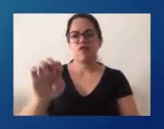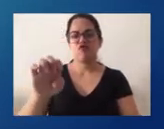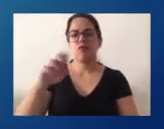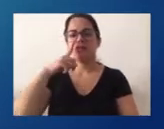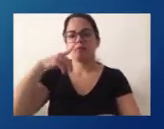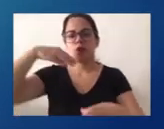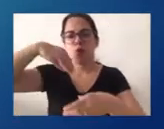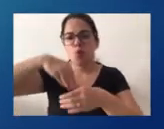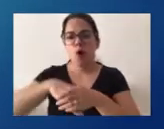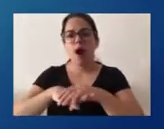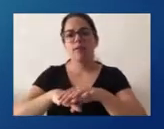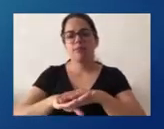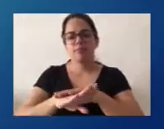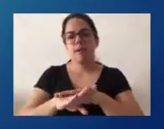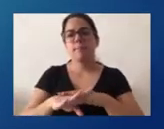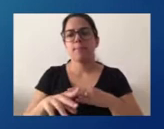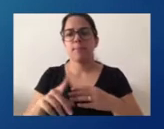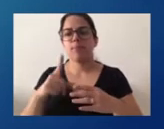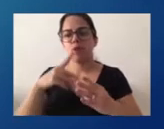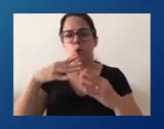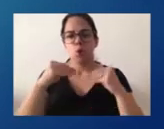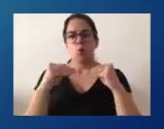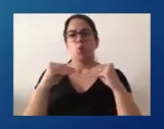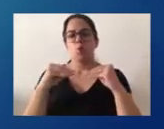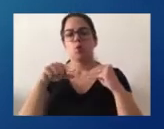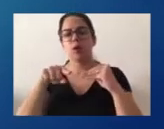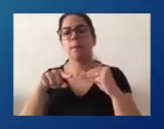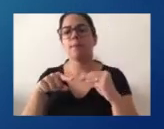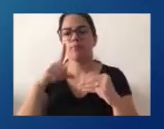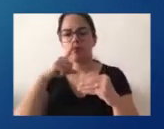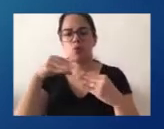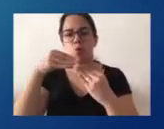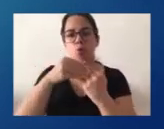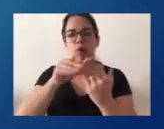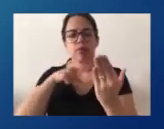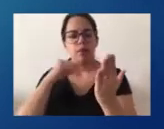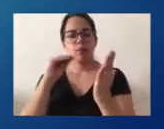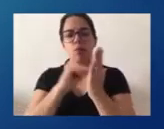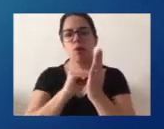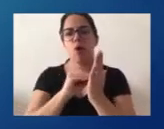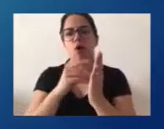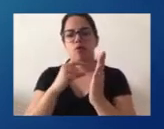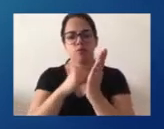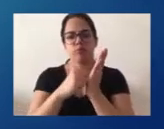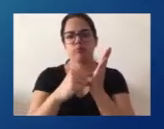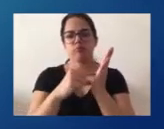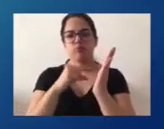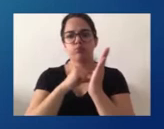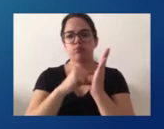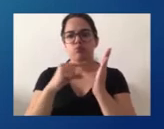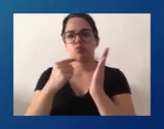envelopes impermeáveis, aluminizados e hermeticamente fechados. Esses envelopes, eles são identificados com o sistema de código de barra